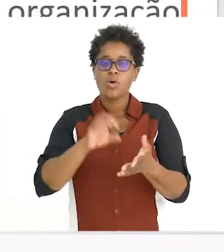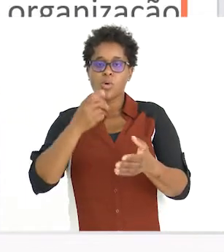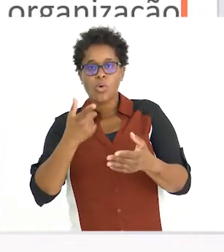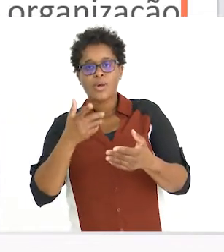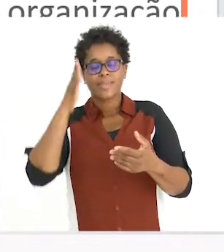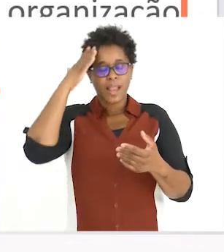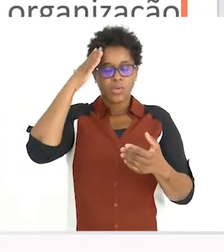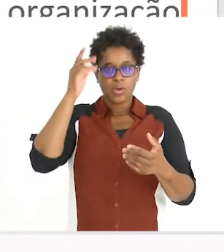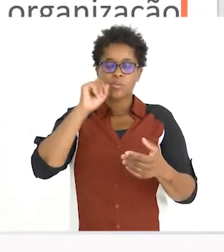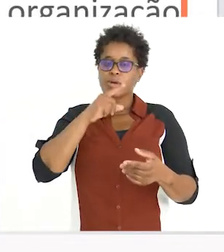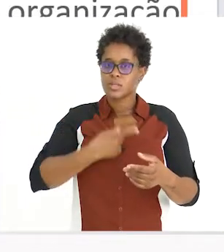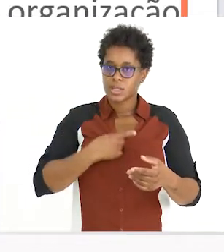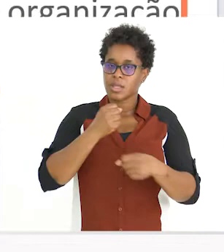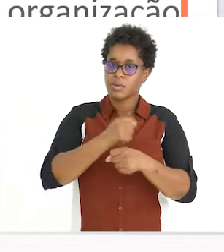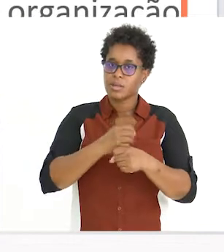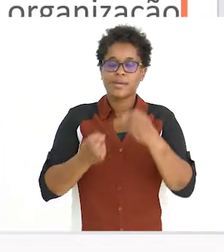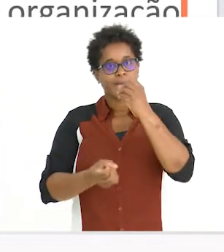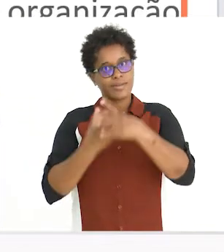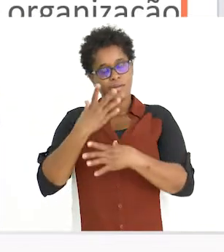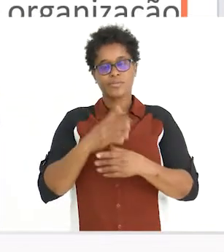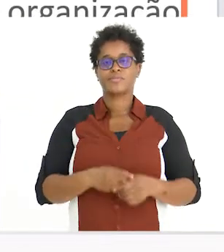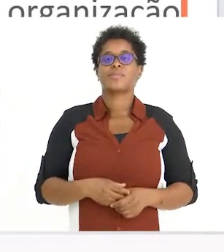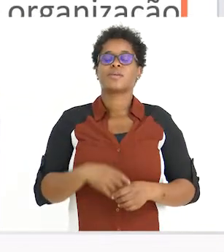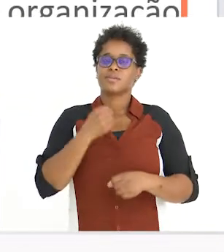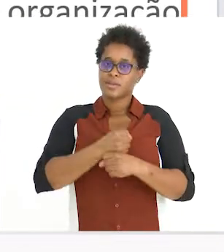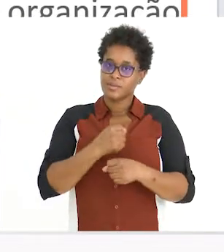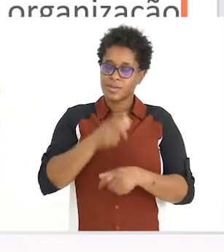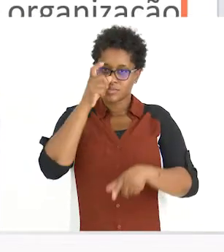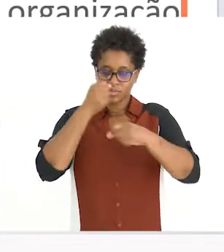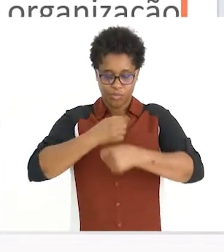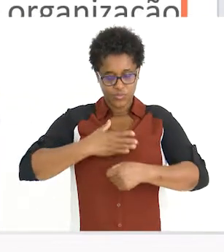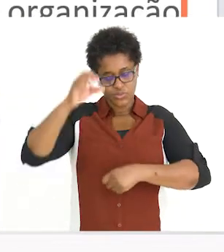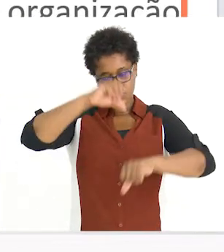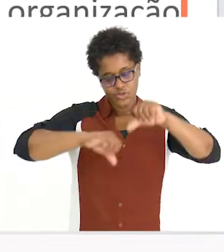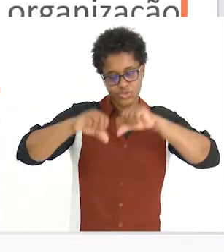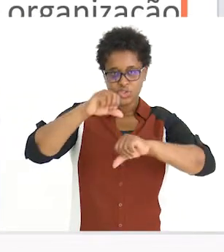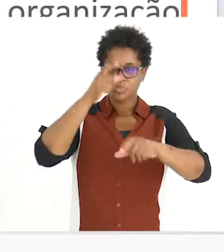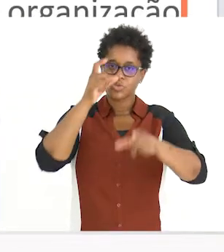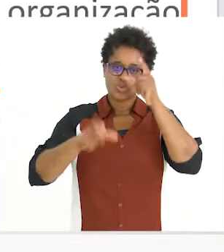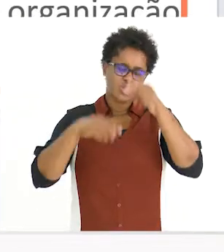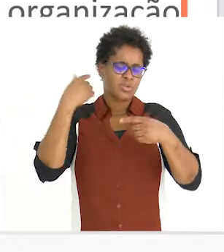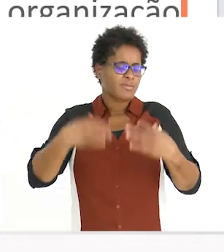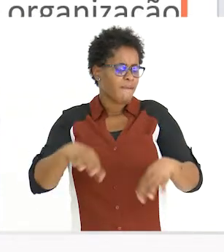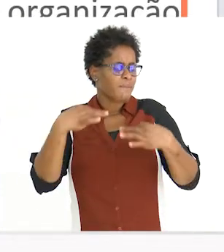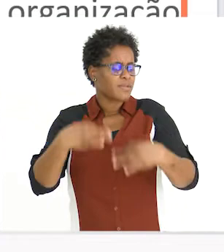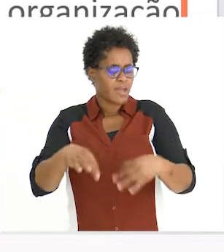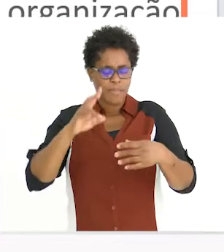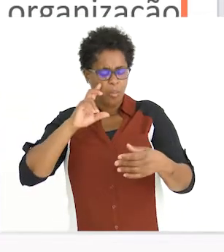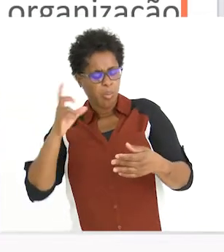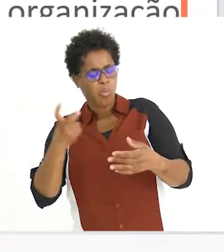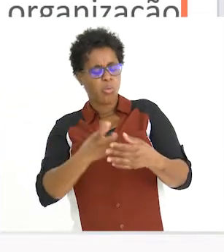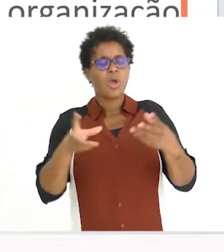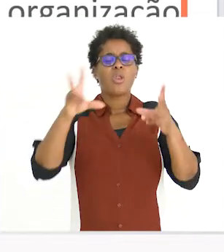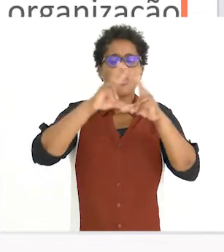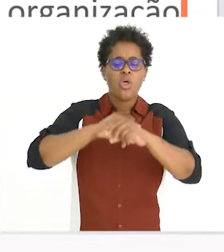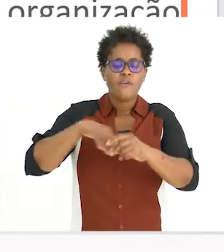de invenção, que é o trabalho dos cientistas, de pessoas que estão constantemente a procurar novas